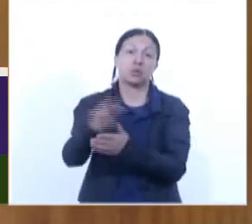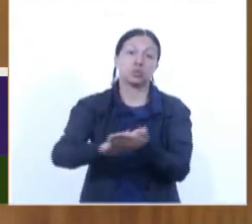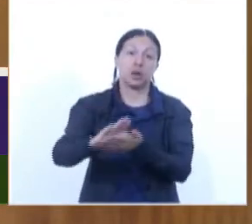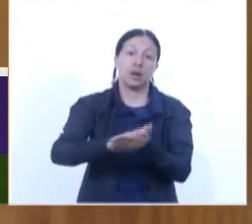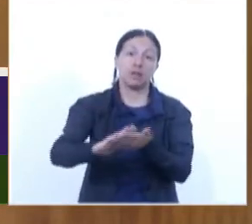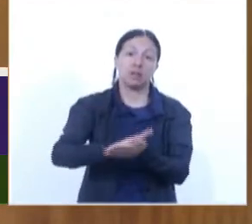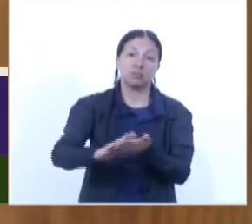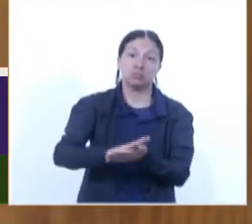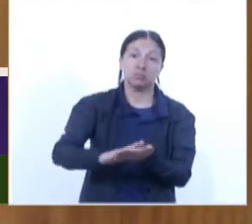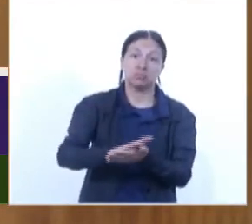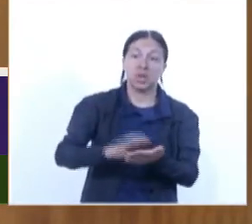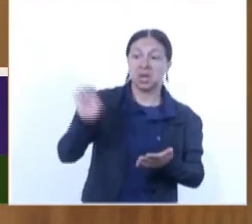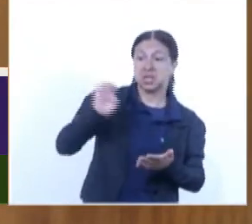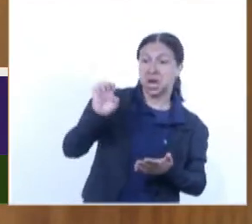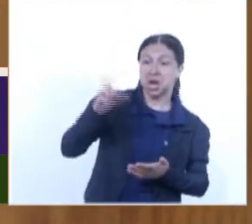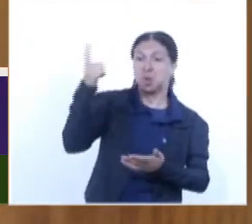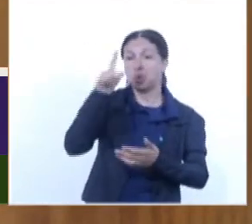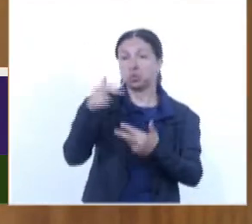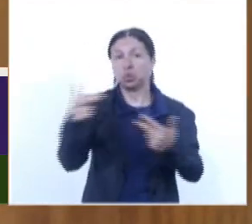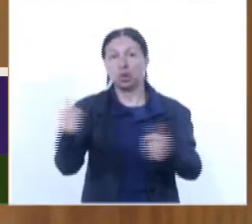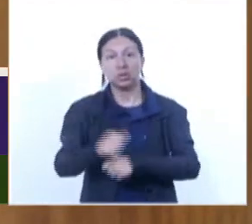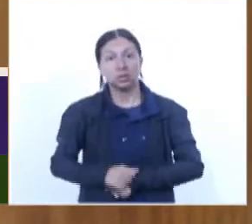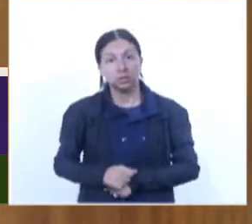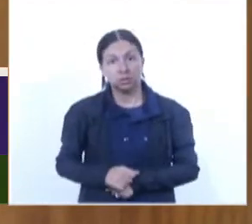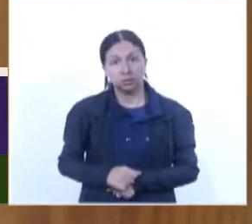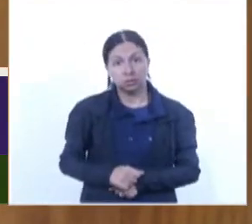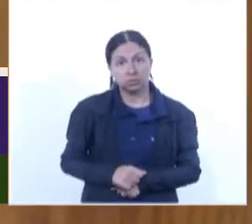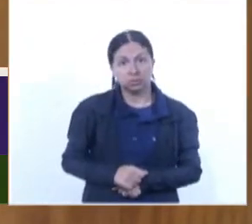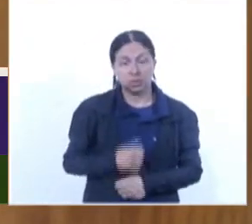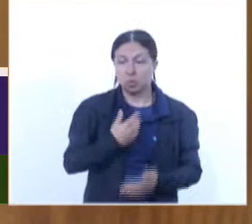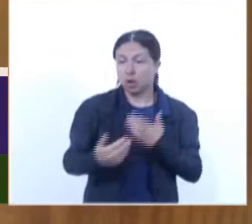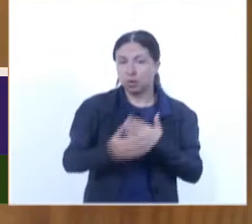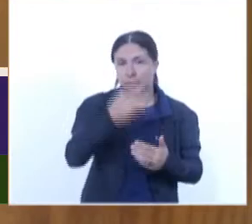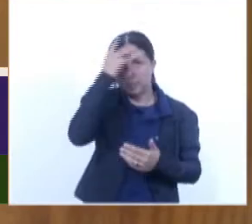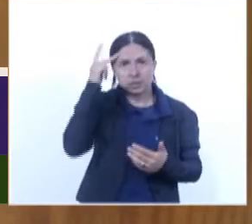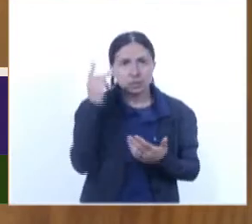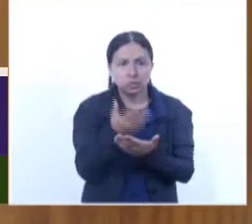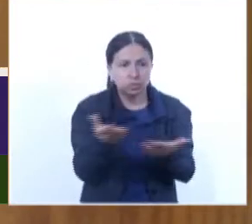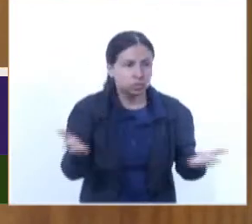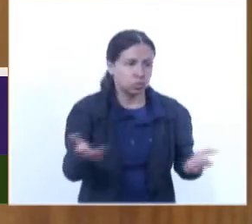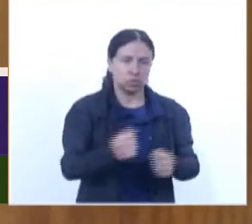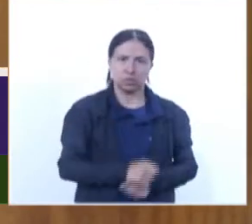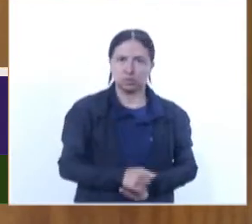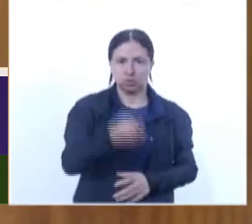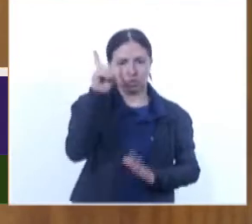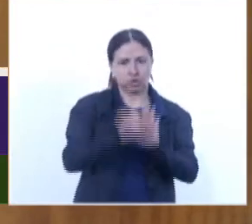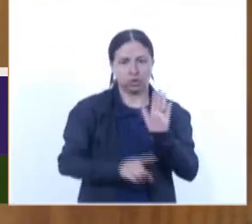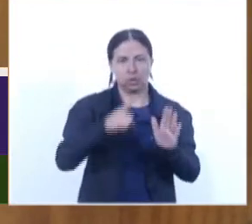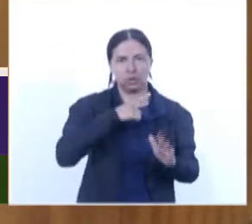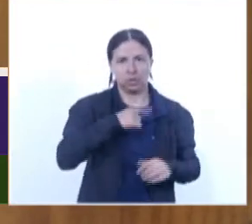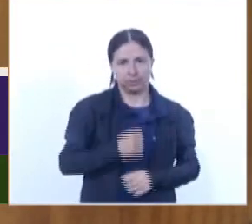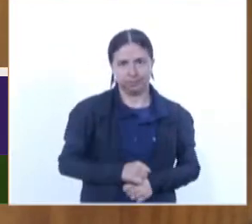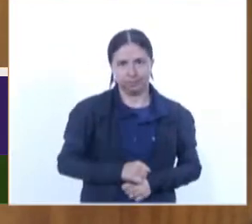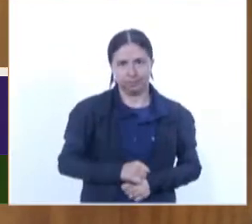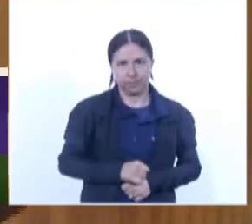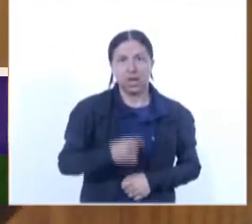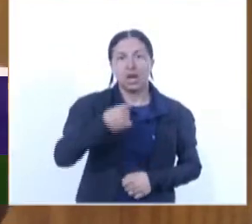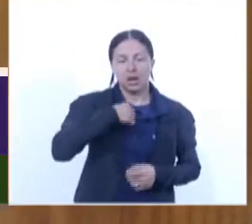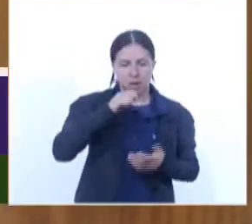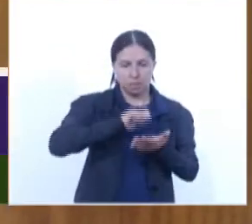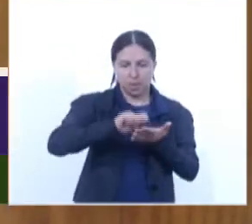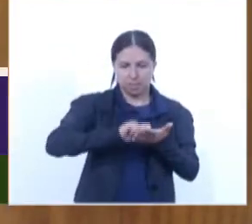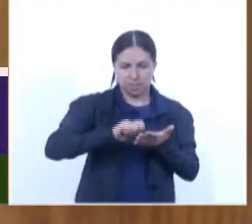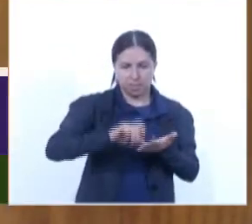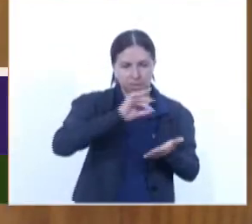ou qualquer outra pessoa portanto lamento Vereador Amanda nosso partido tá fazendo uma nota de repúdio e